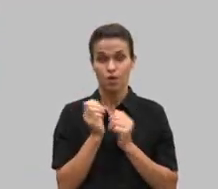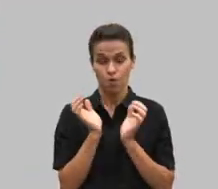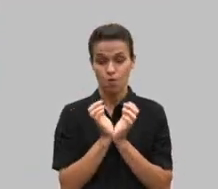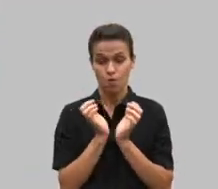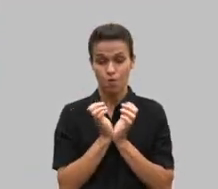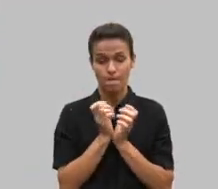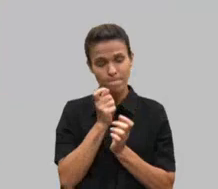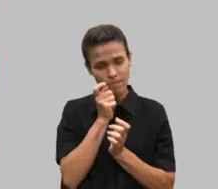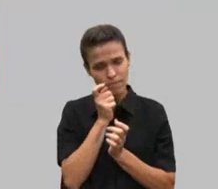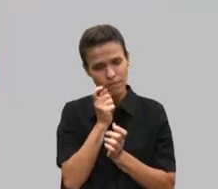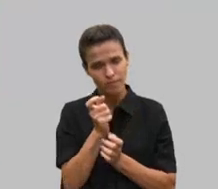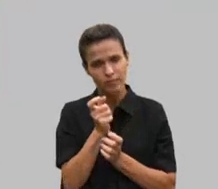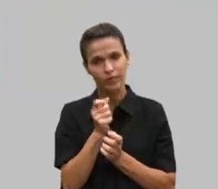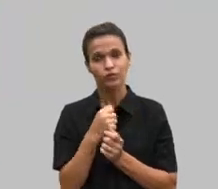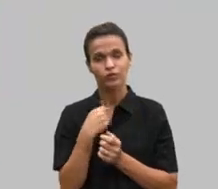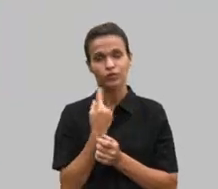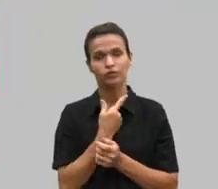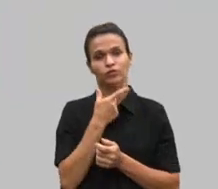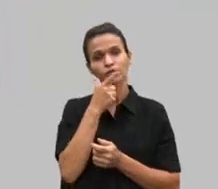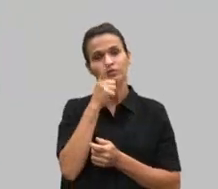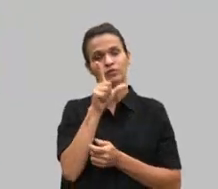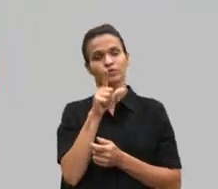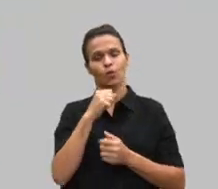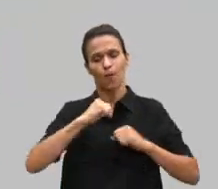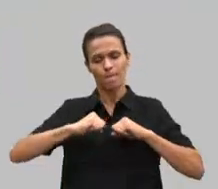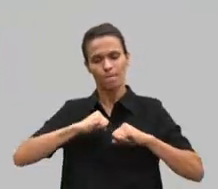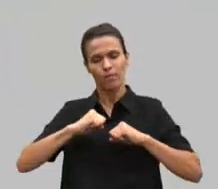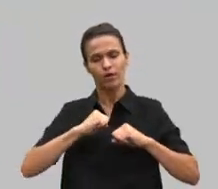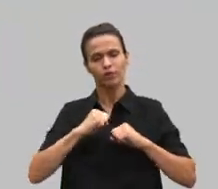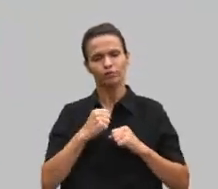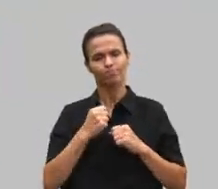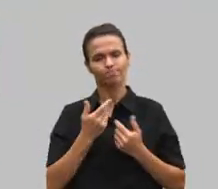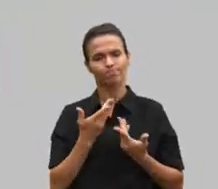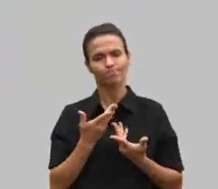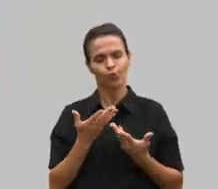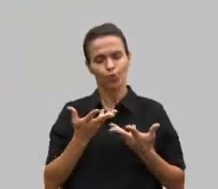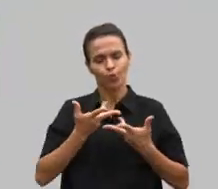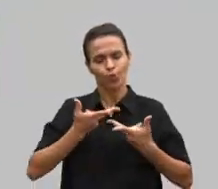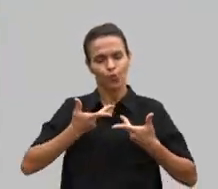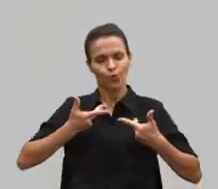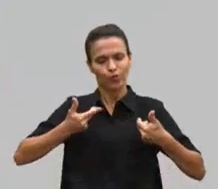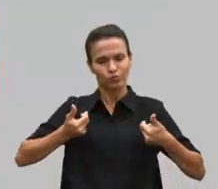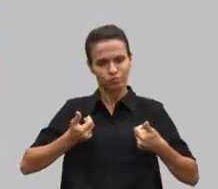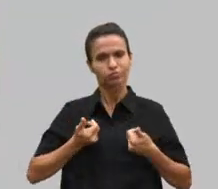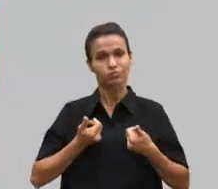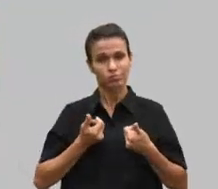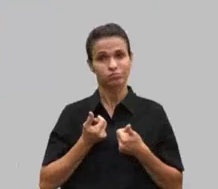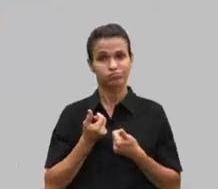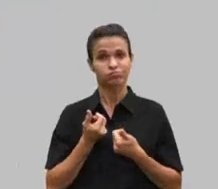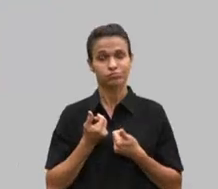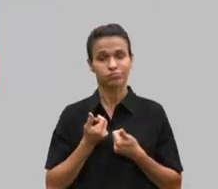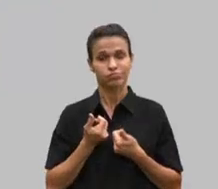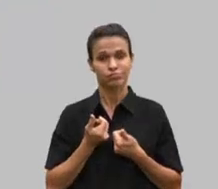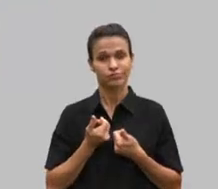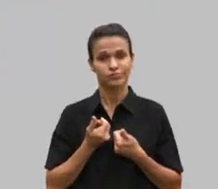aonde a gente conseguiu ter um debate muito edificante e qualificado mesmo com